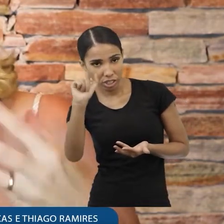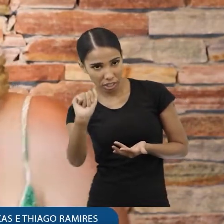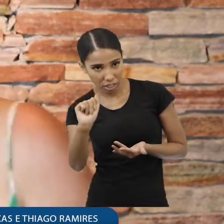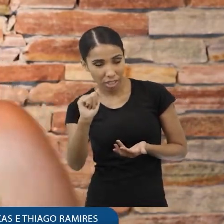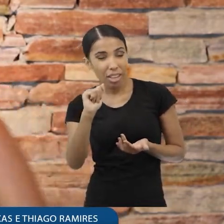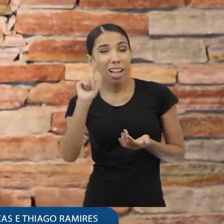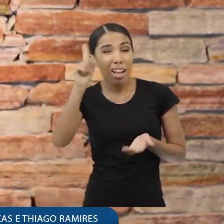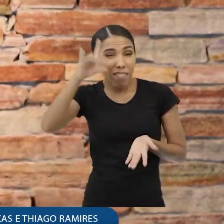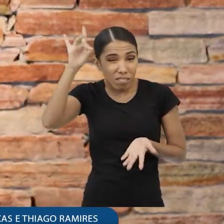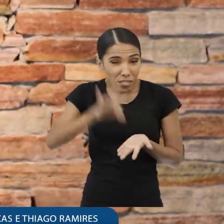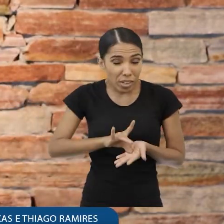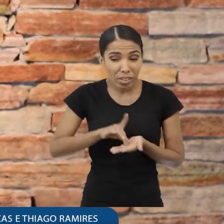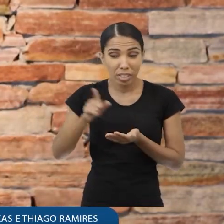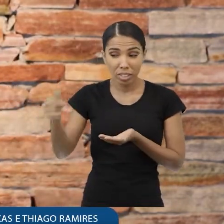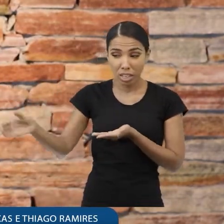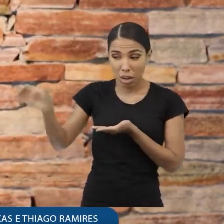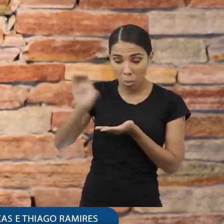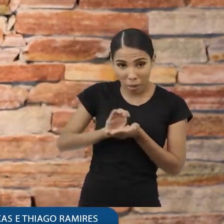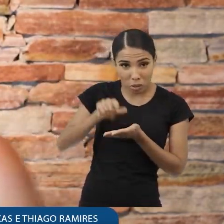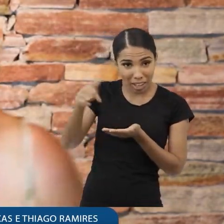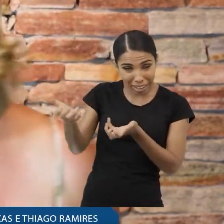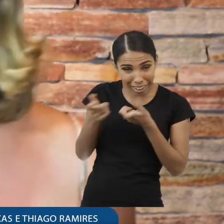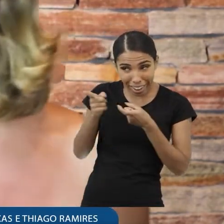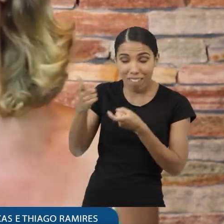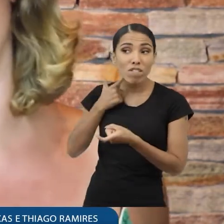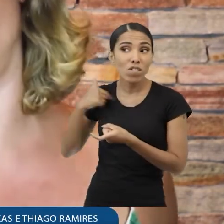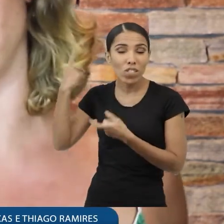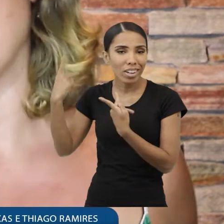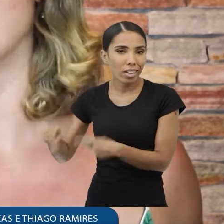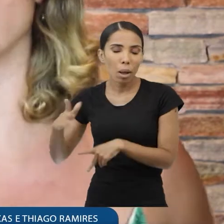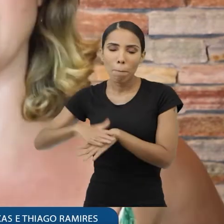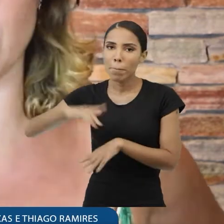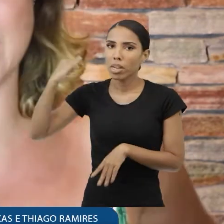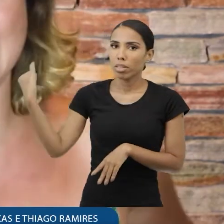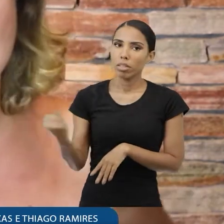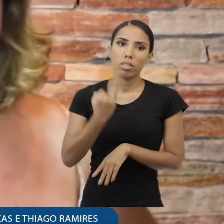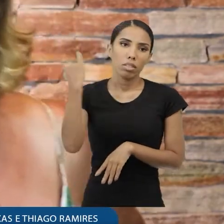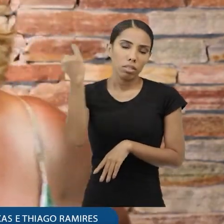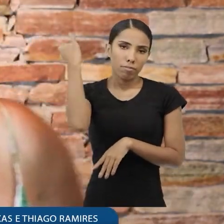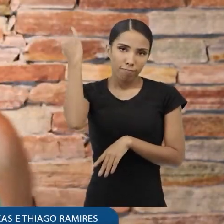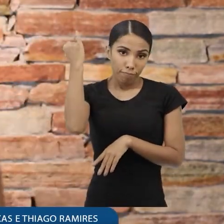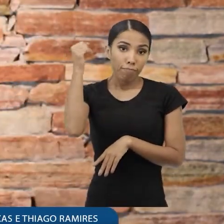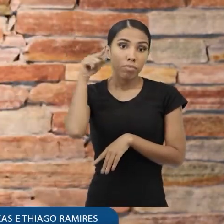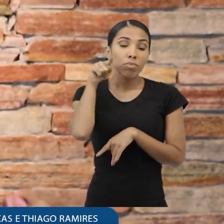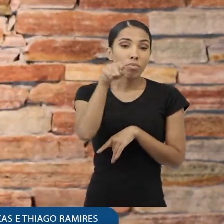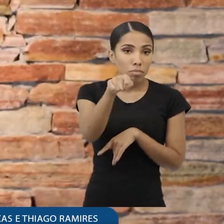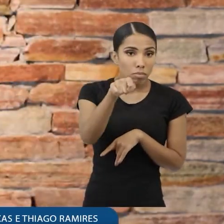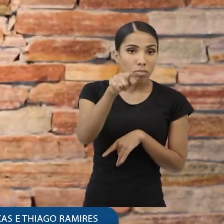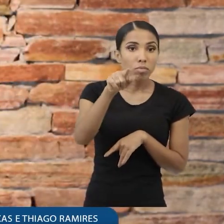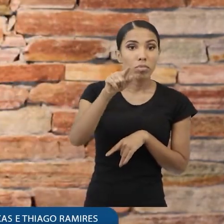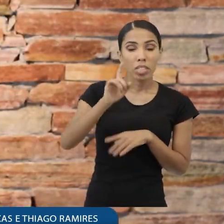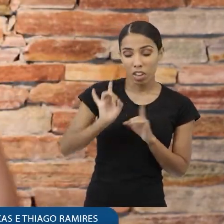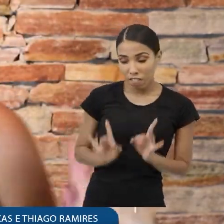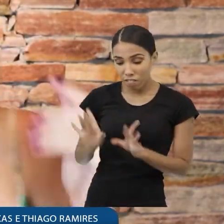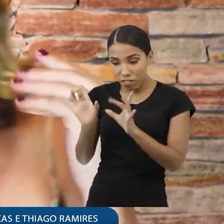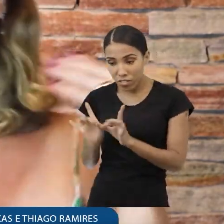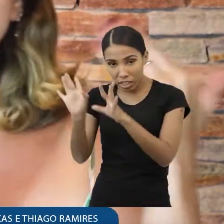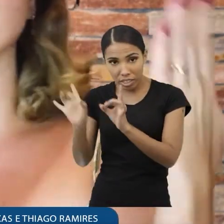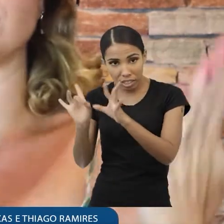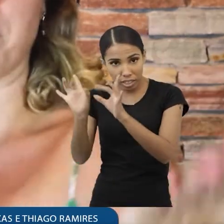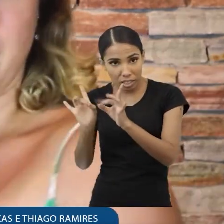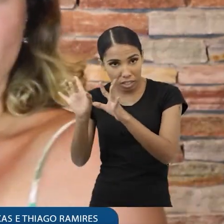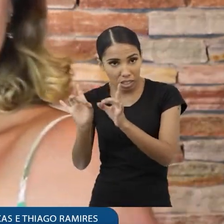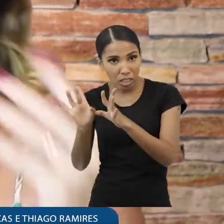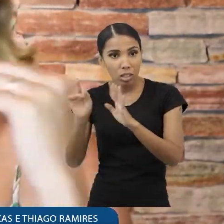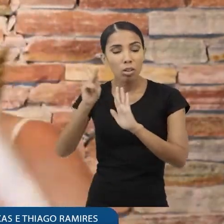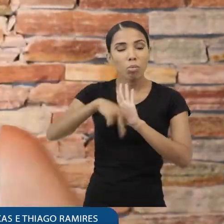fato imprime o que o patrocinador quer, são as mais importantes numa negociação. Então, para além de você vender bem o